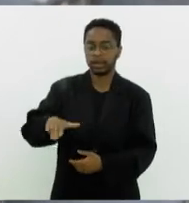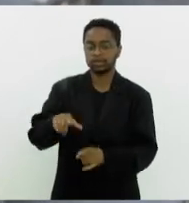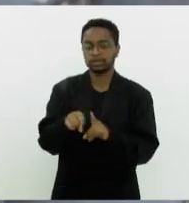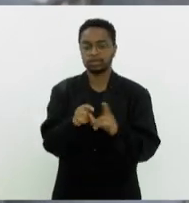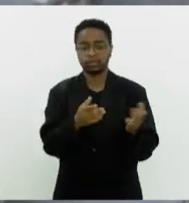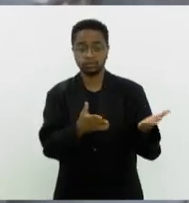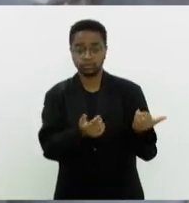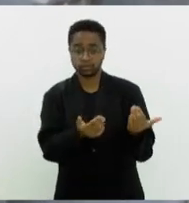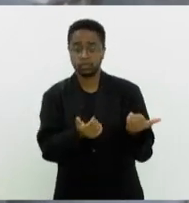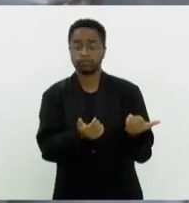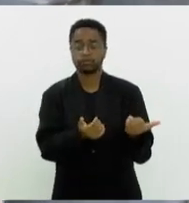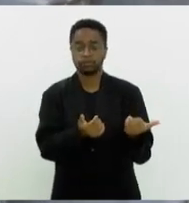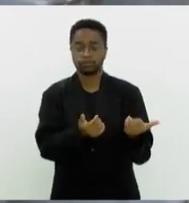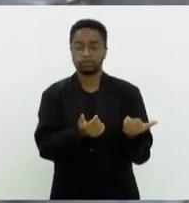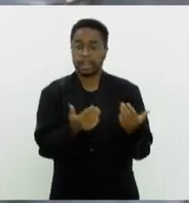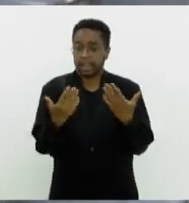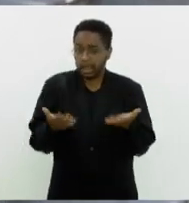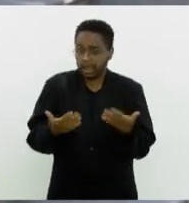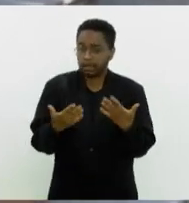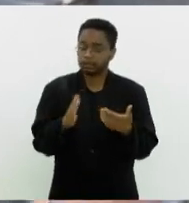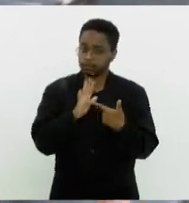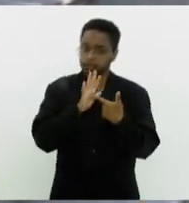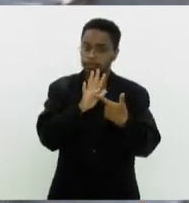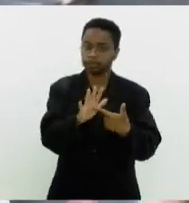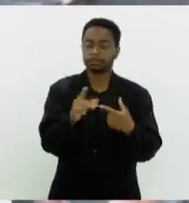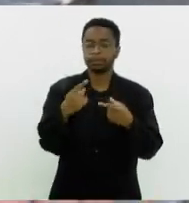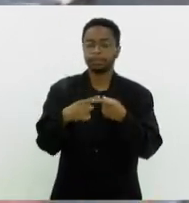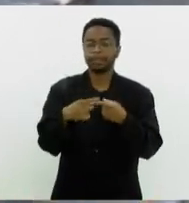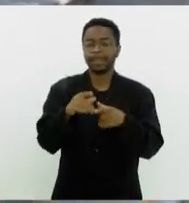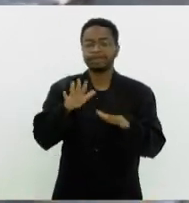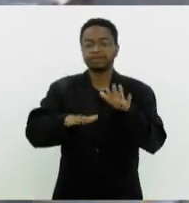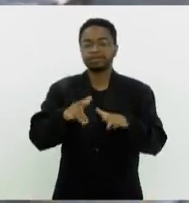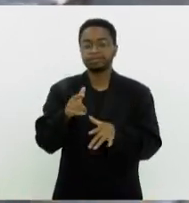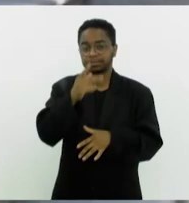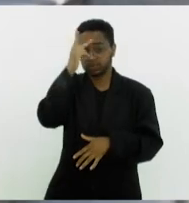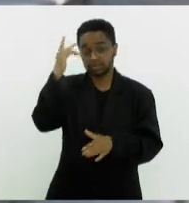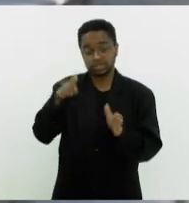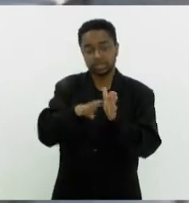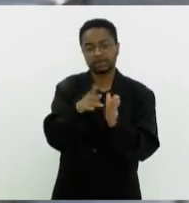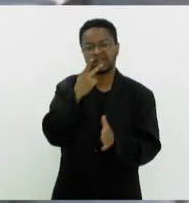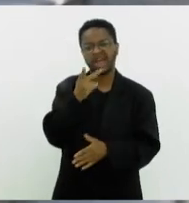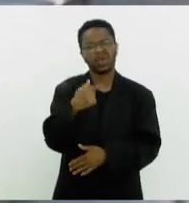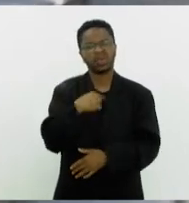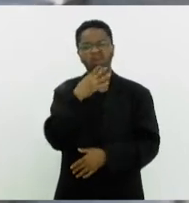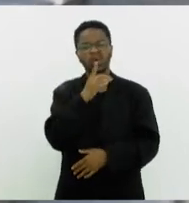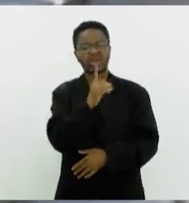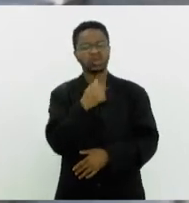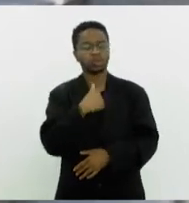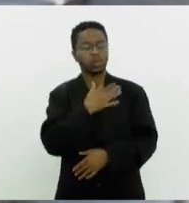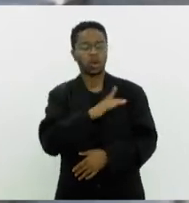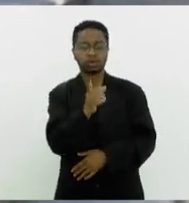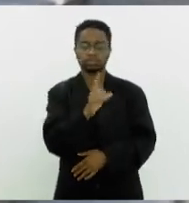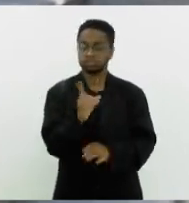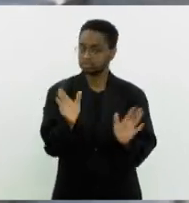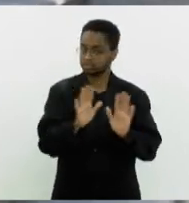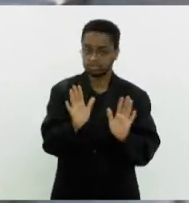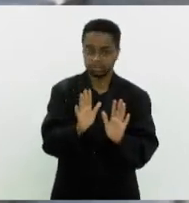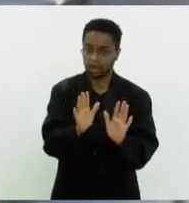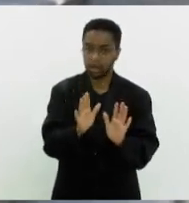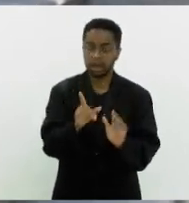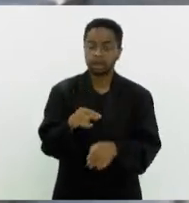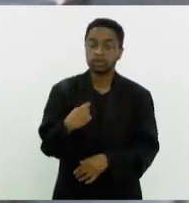jovens, de uma forma leve, sabe? Para as pessoas não chegarem aqui, eu não conheço, então eu não gosto. Então a gente